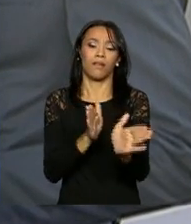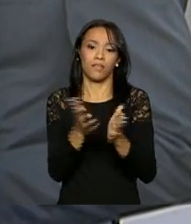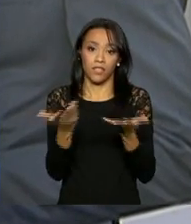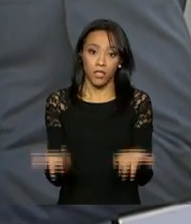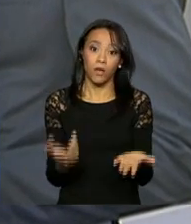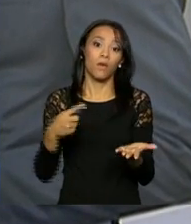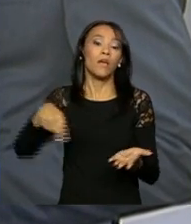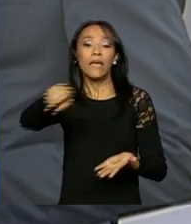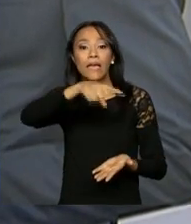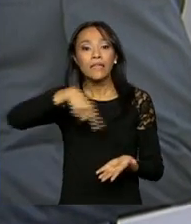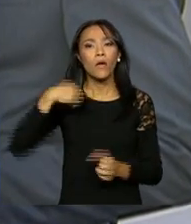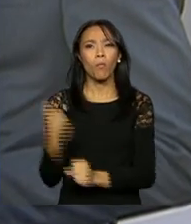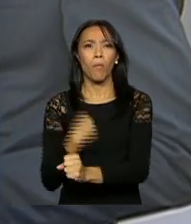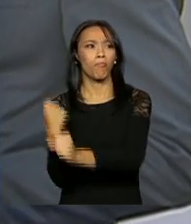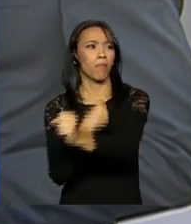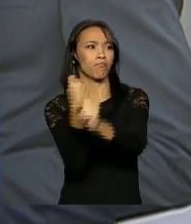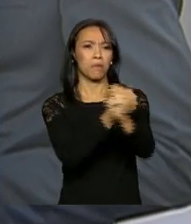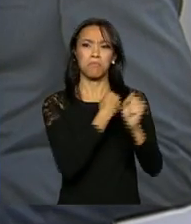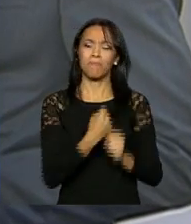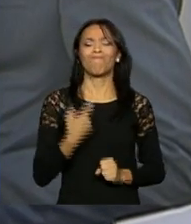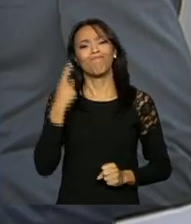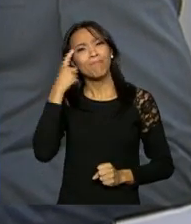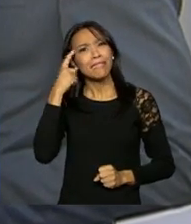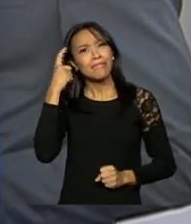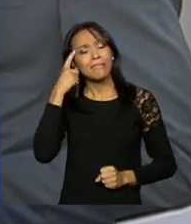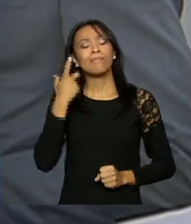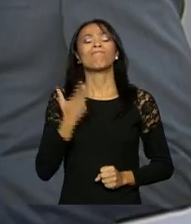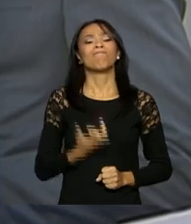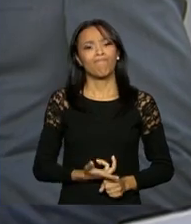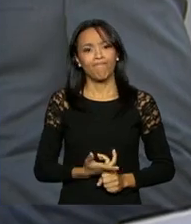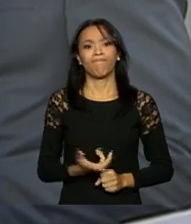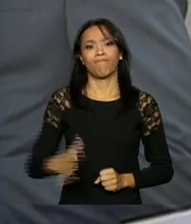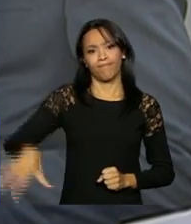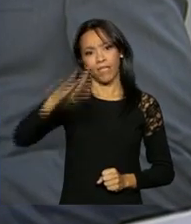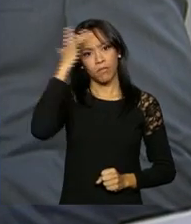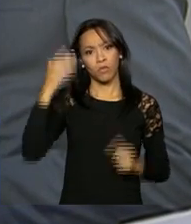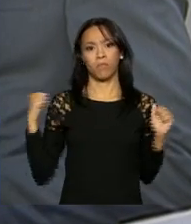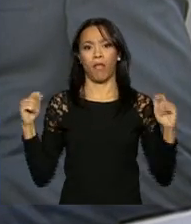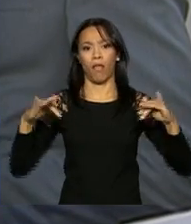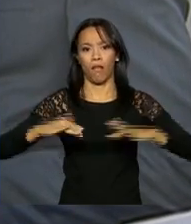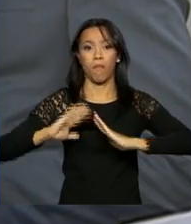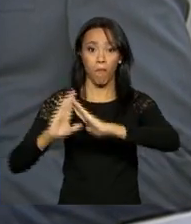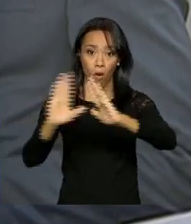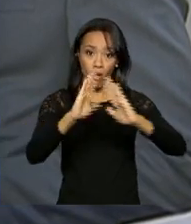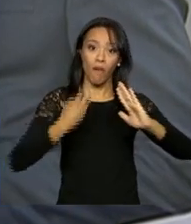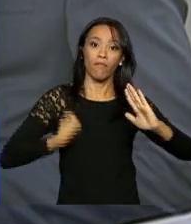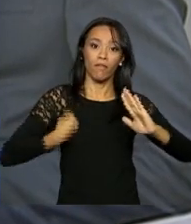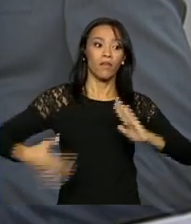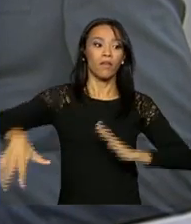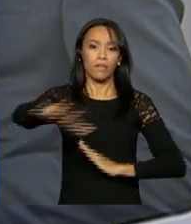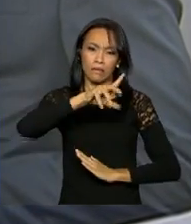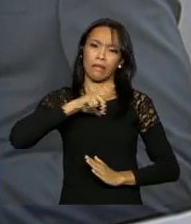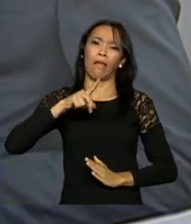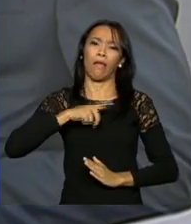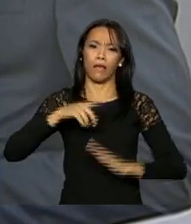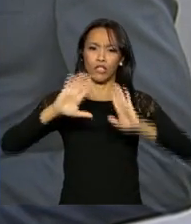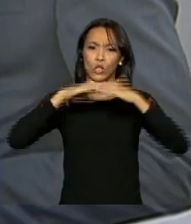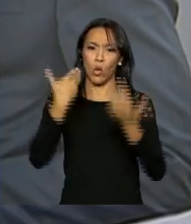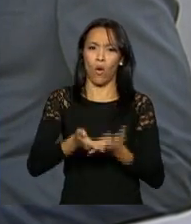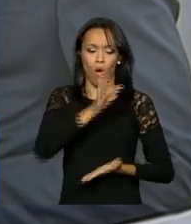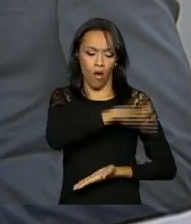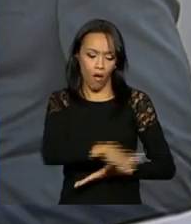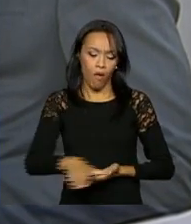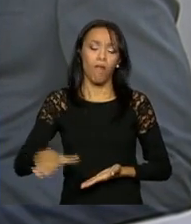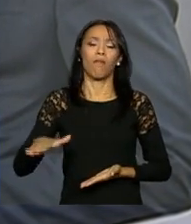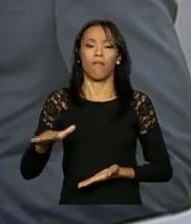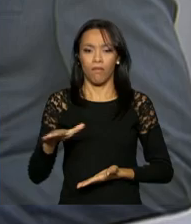foi idealizado também pensando em toda a comunidade que vai viver aqui. Ele também é dotado de creche, escola